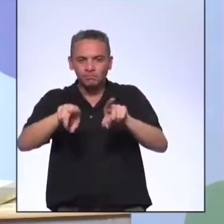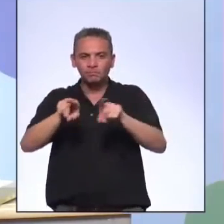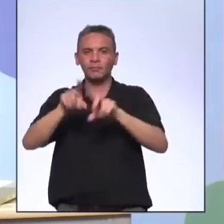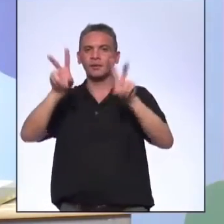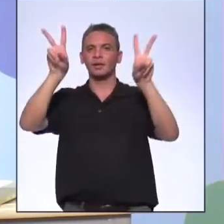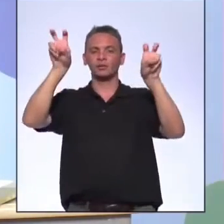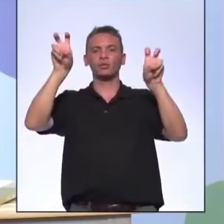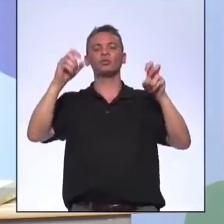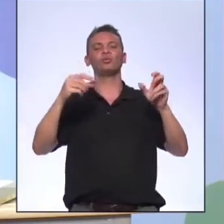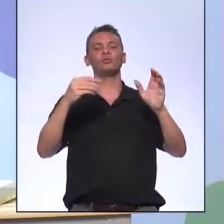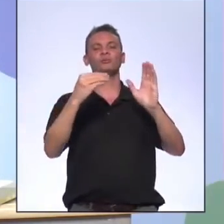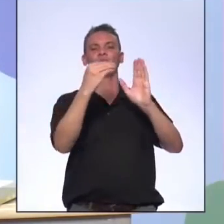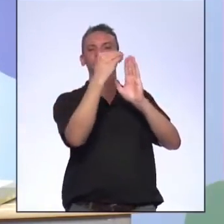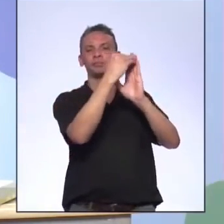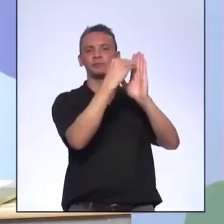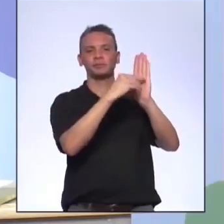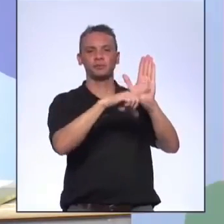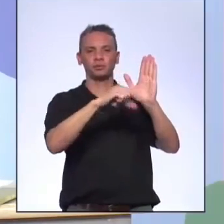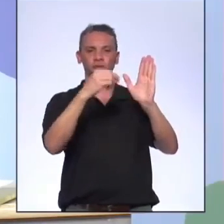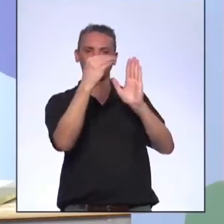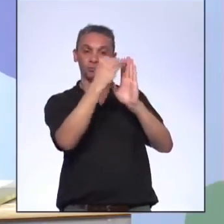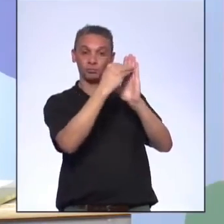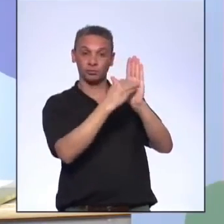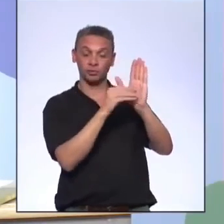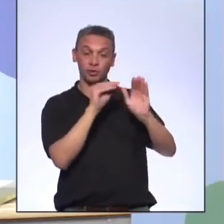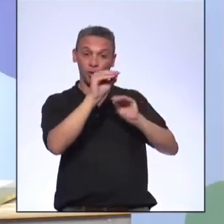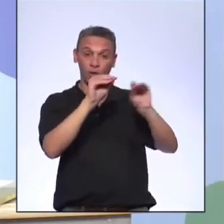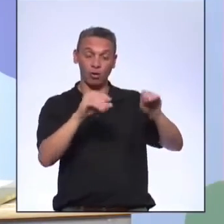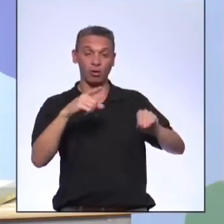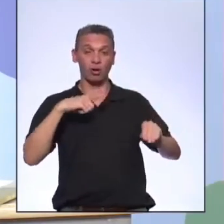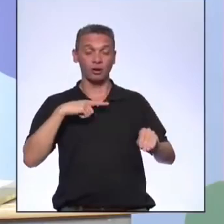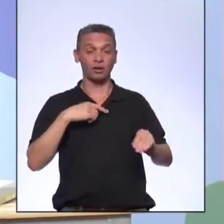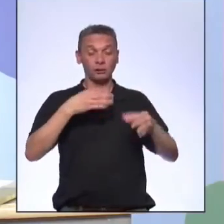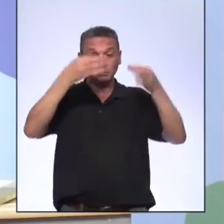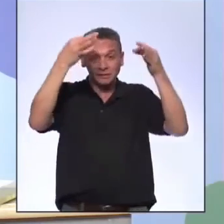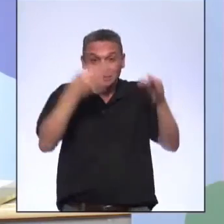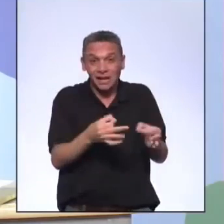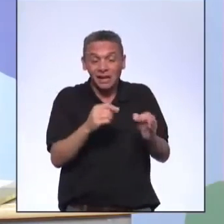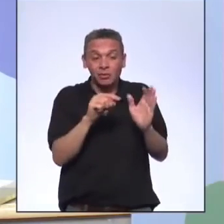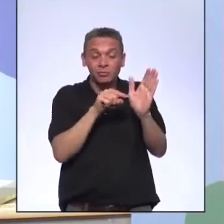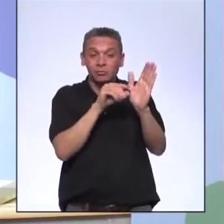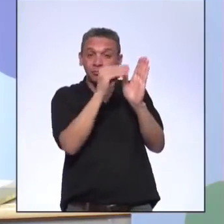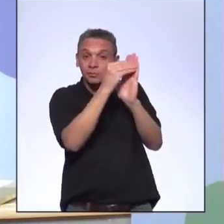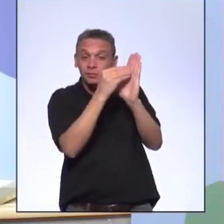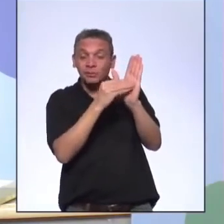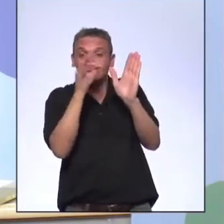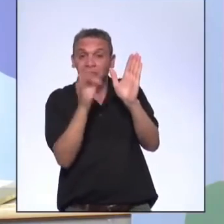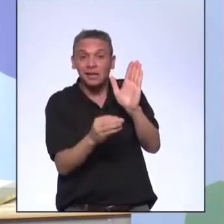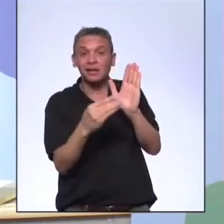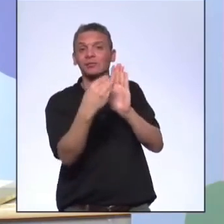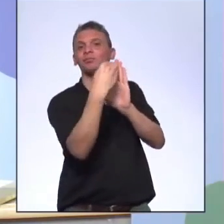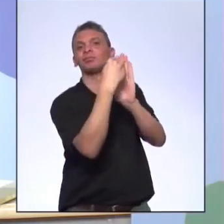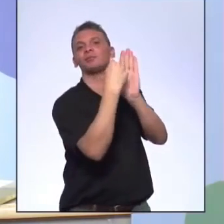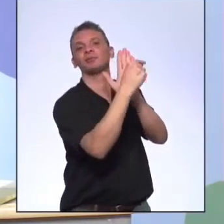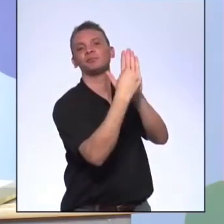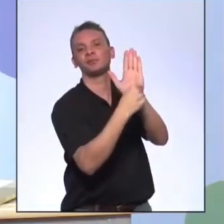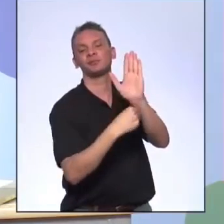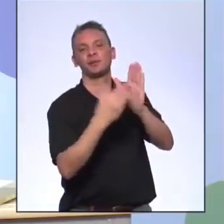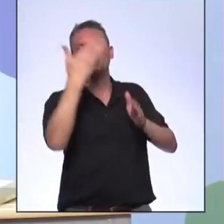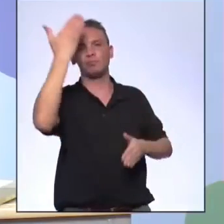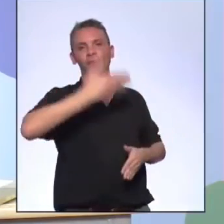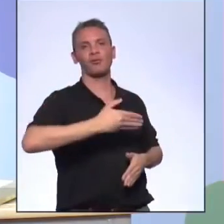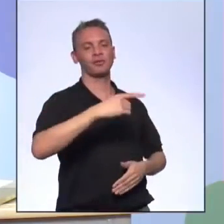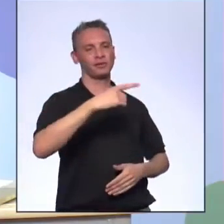vocês querem falar, que vocês escolheram, e procurem dados concretos sobre esse assunto, que é o argumento de